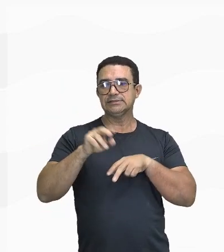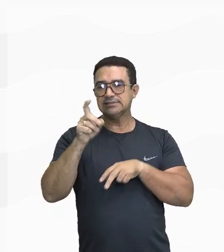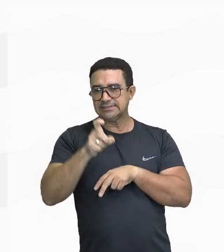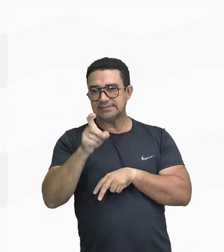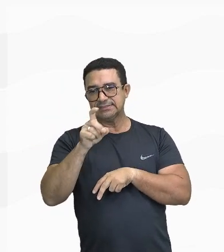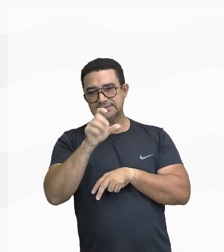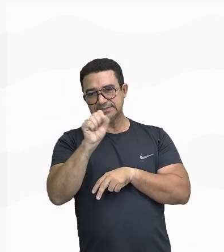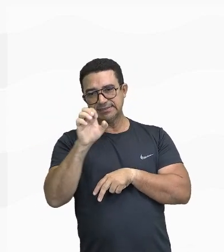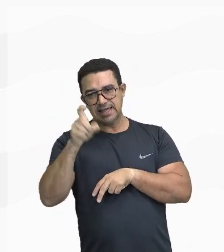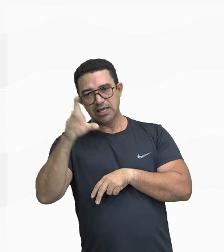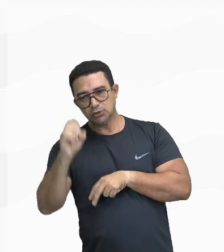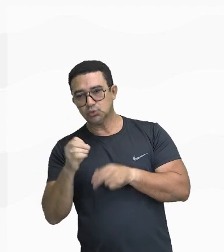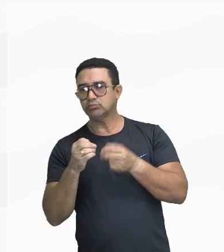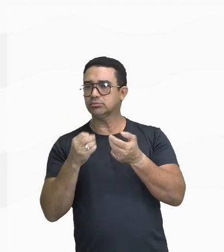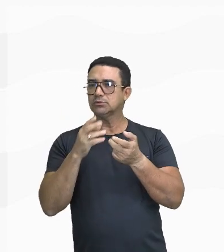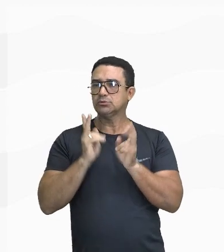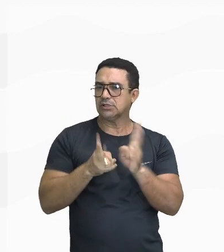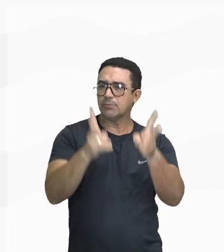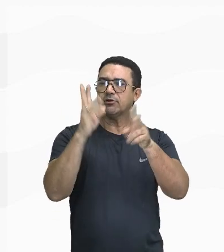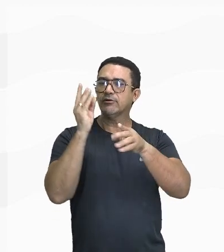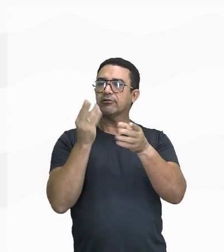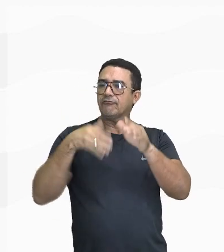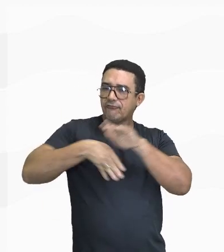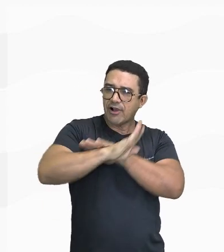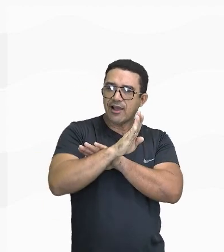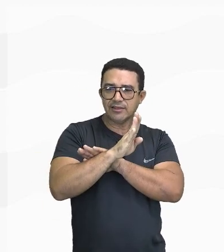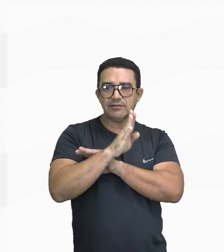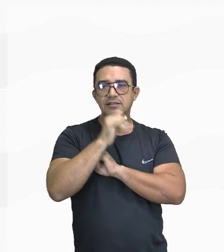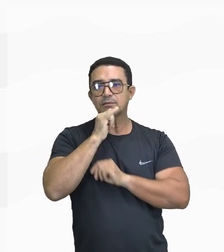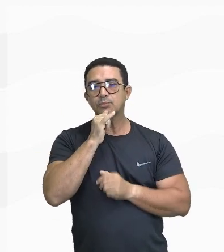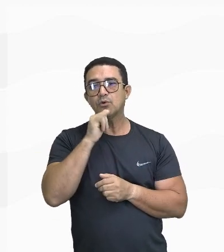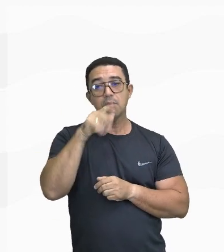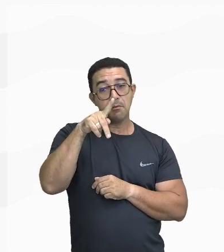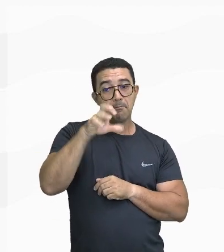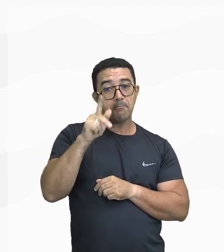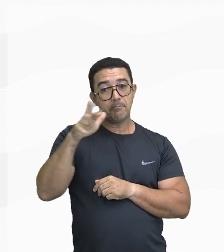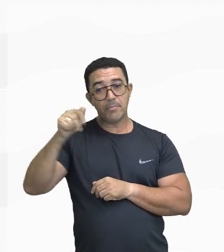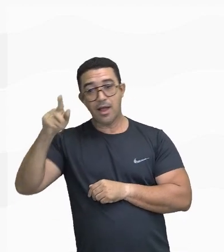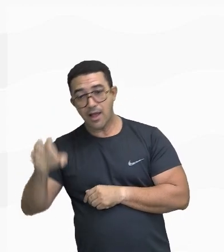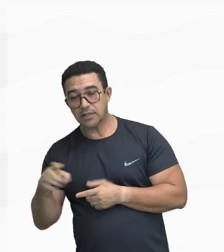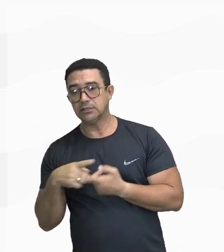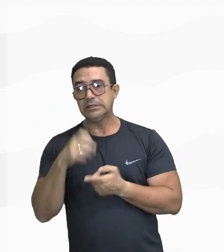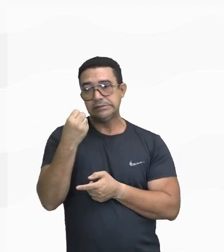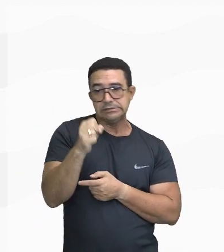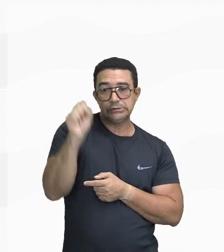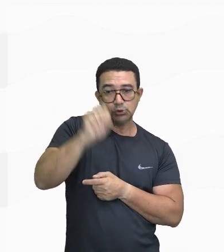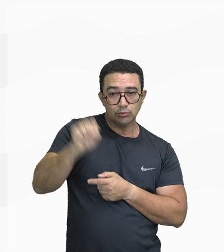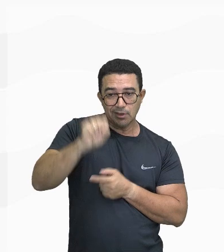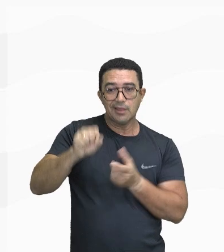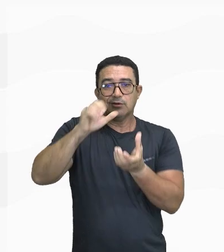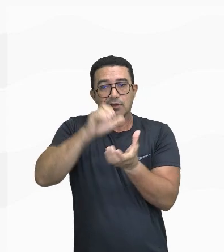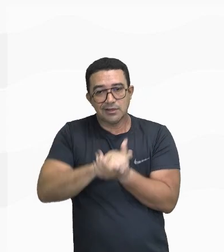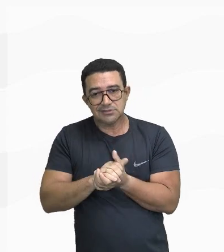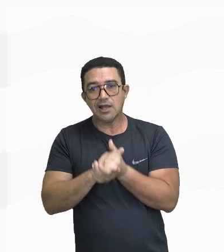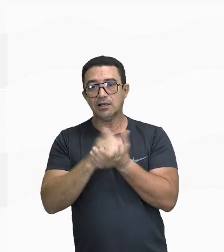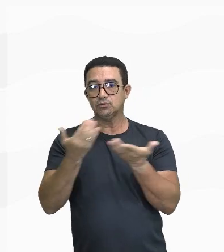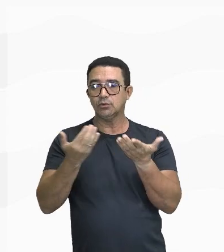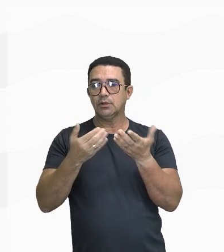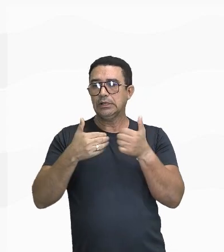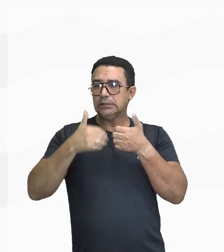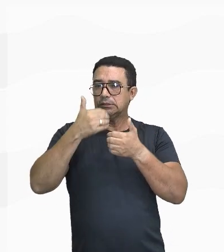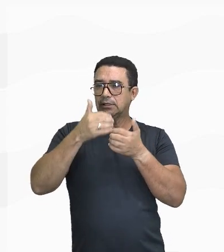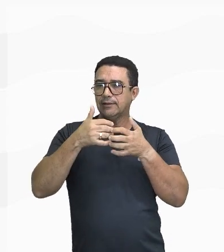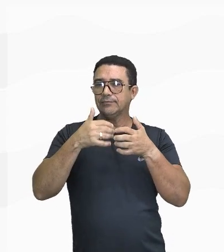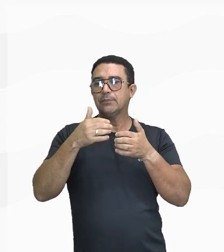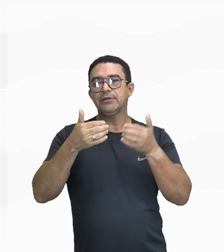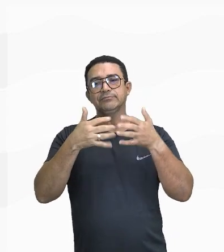número de vezes que frequenta o parque por semana, estado civil, meio de transporte utilizado para chegar ao parque,